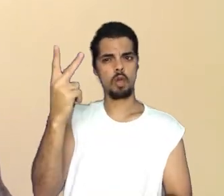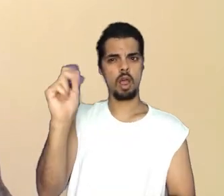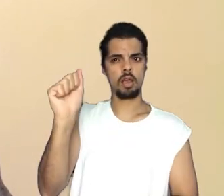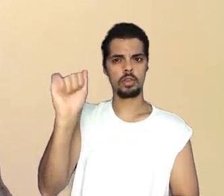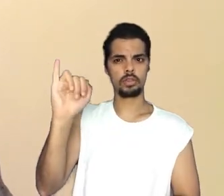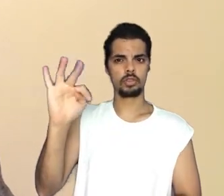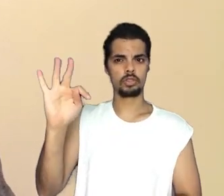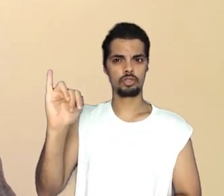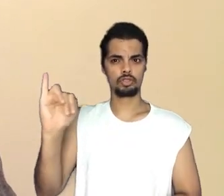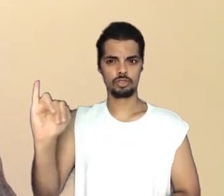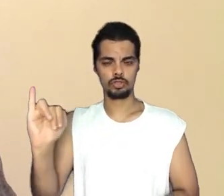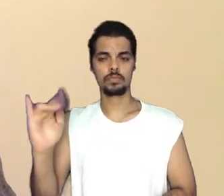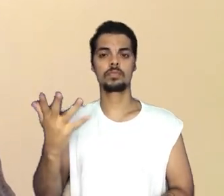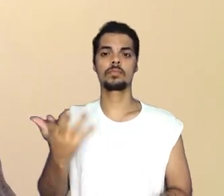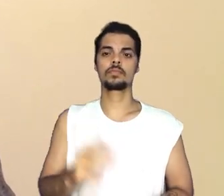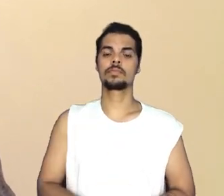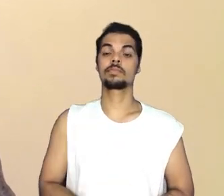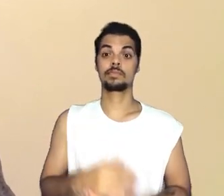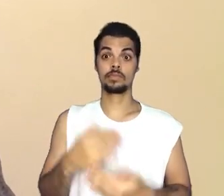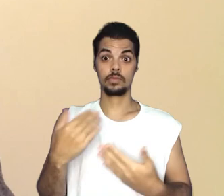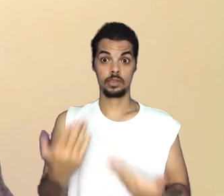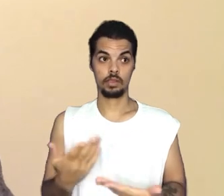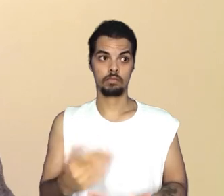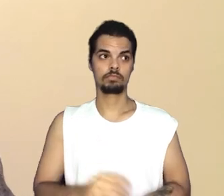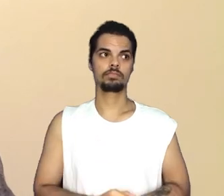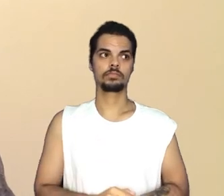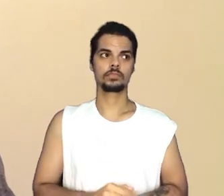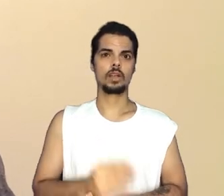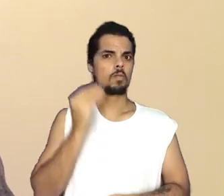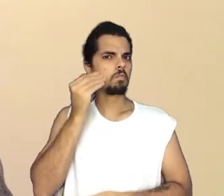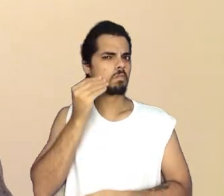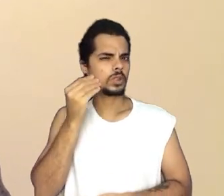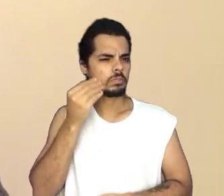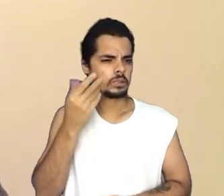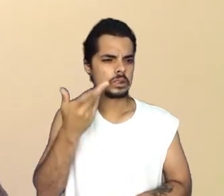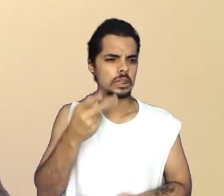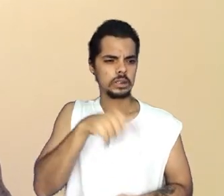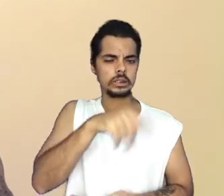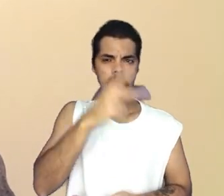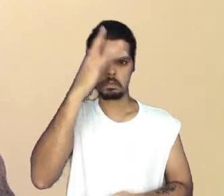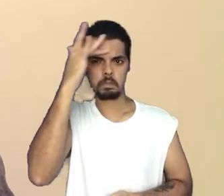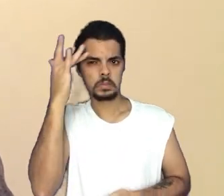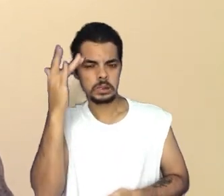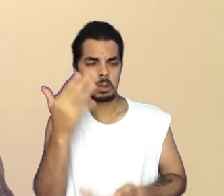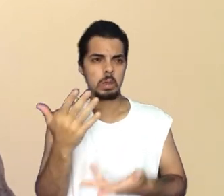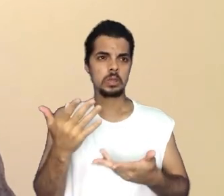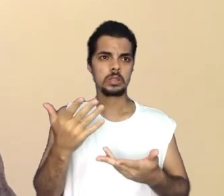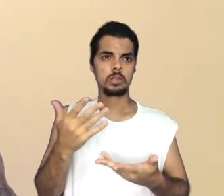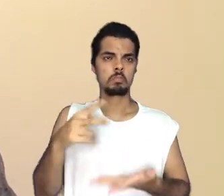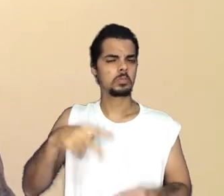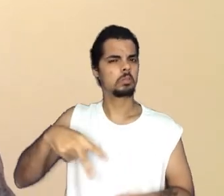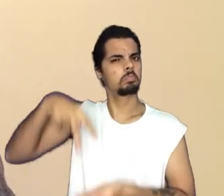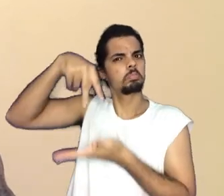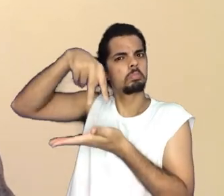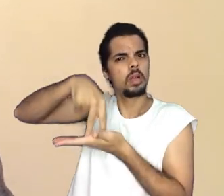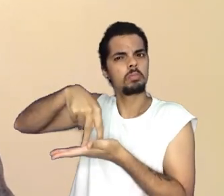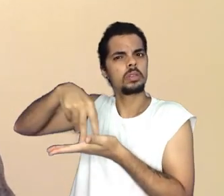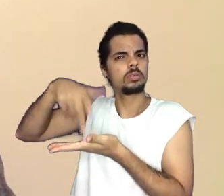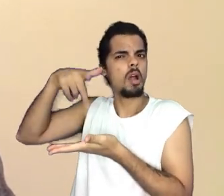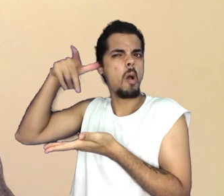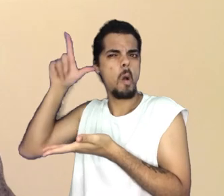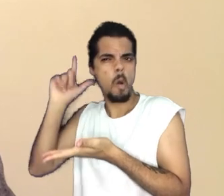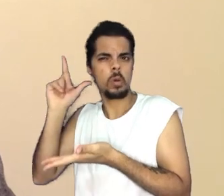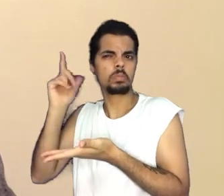questão dessas pessoas tentarem se reposicionar, se colocarem nessas mesmas posições que